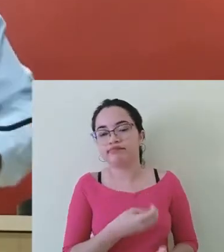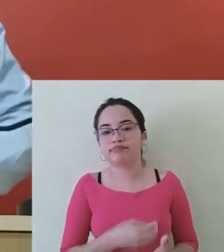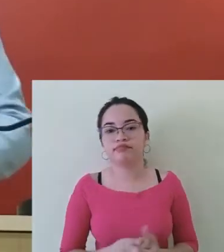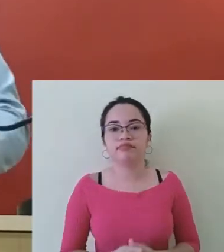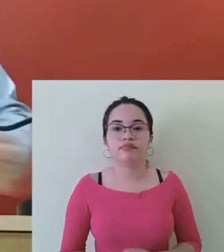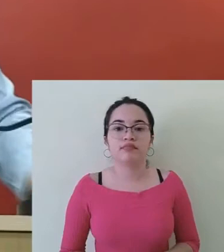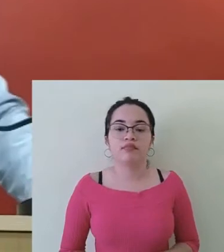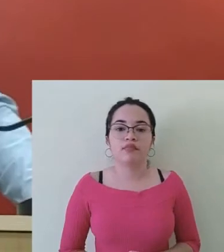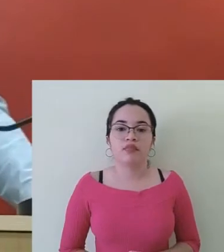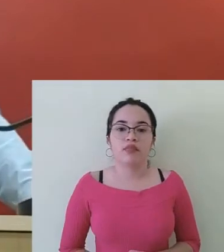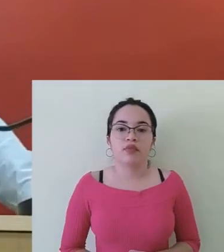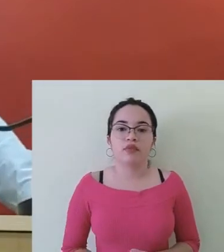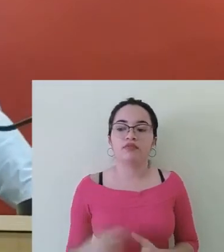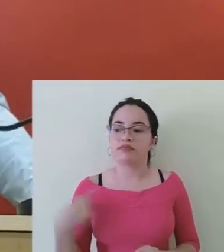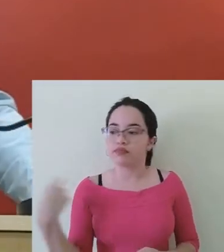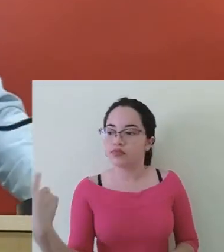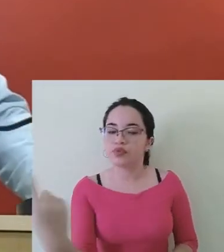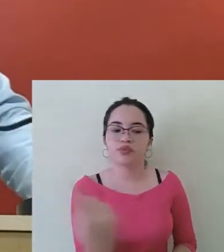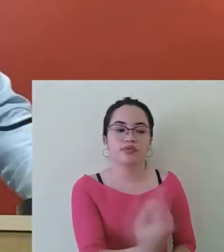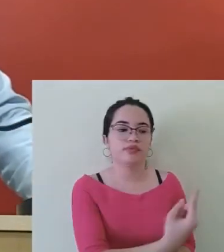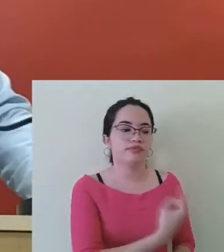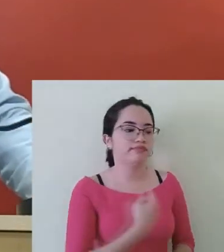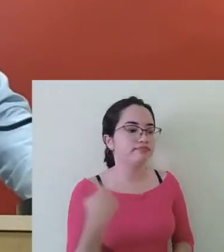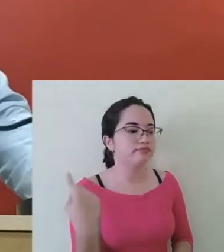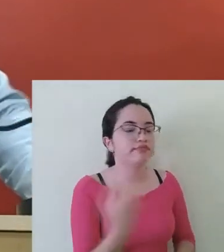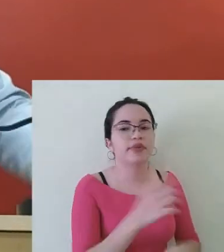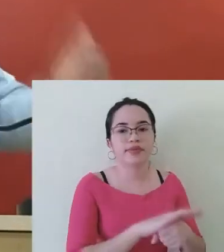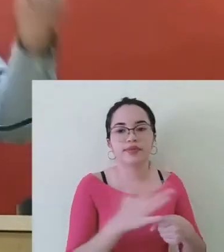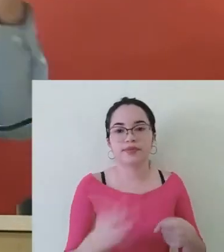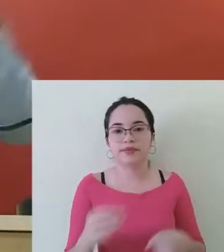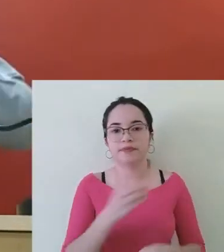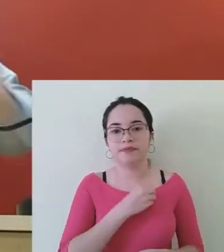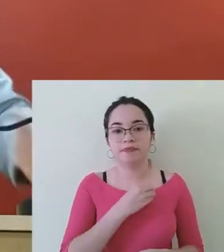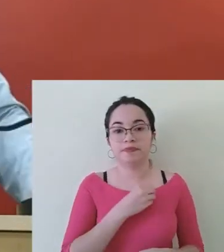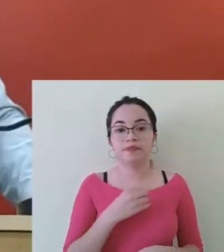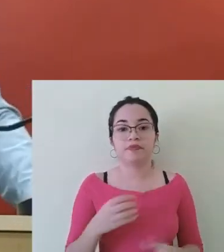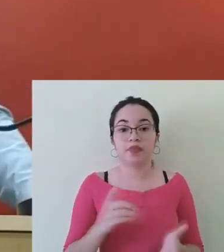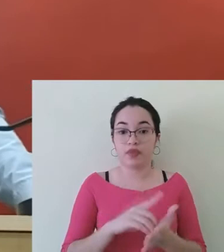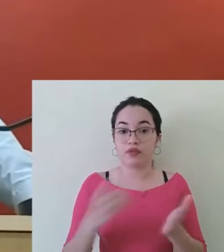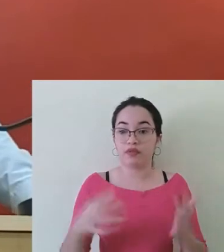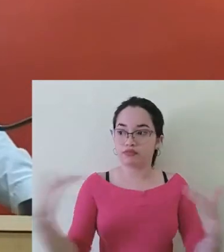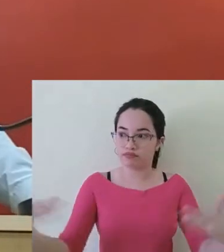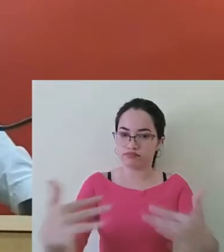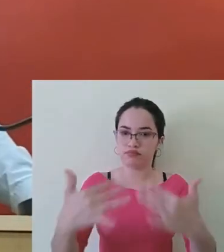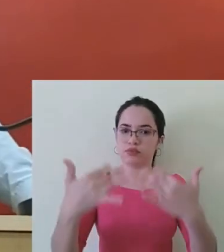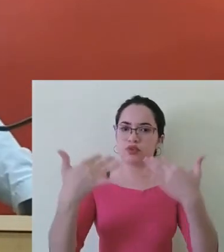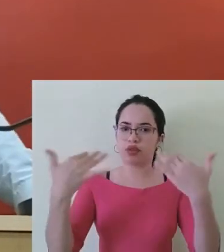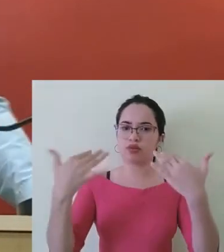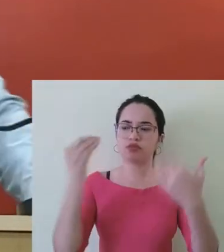com o pecado nos rondando. E a Bíblia nos alerta para